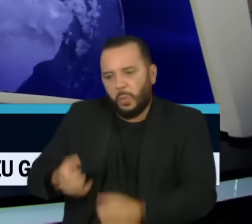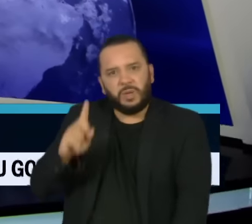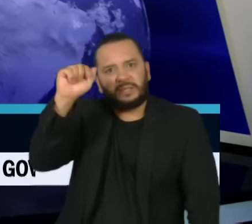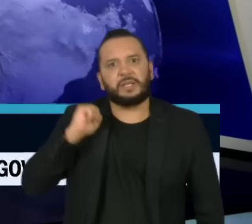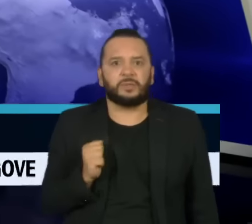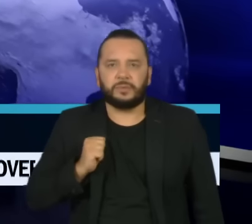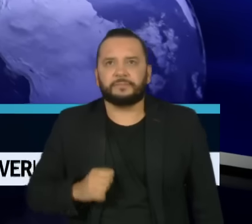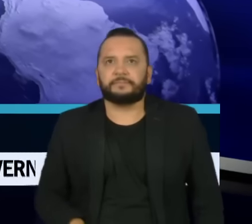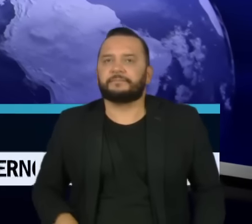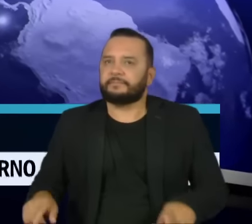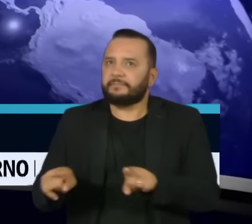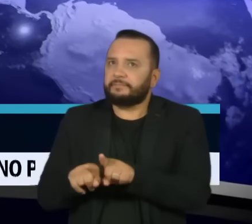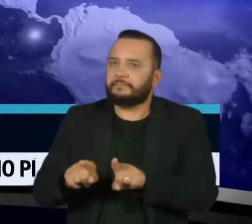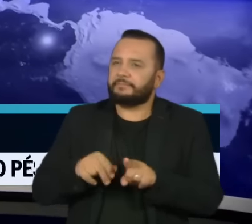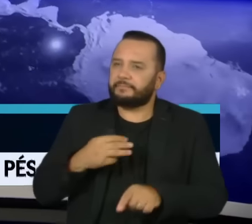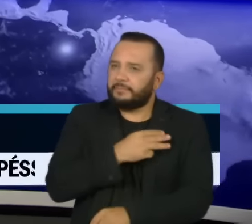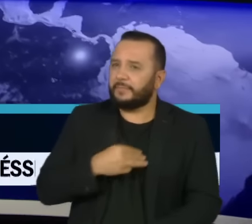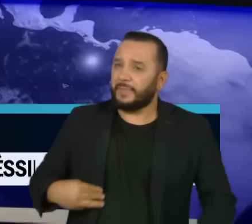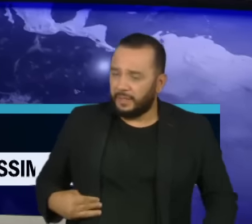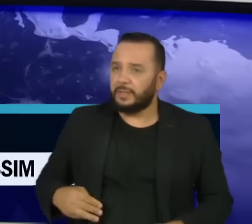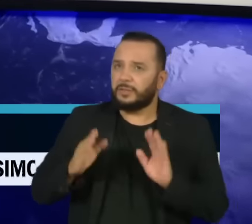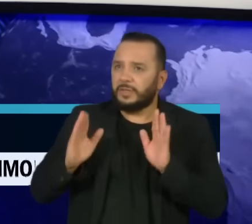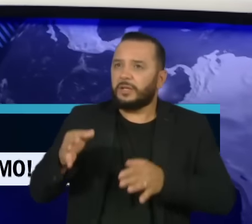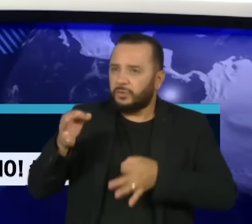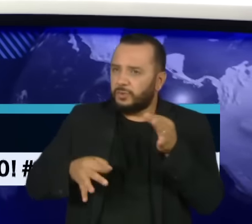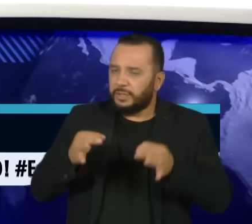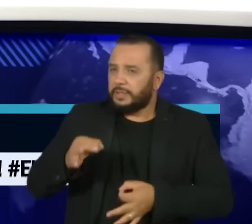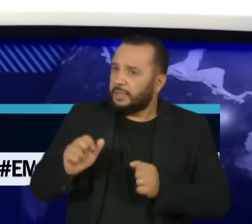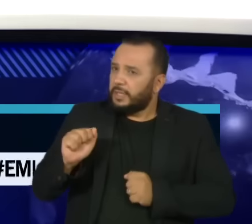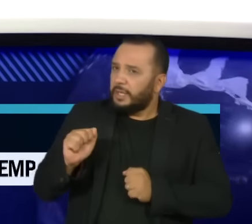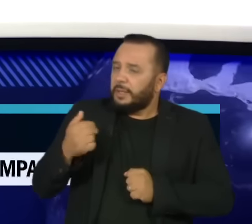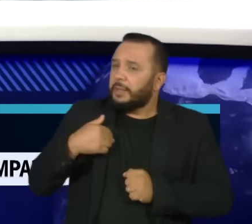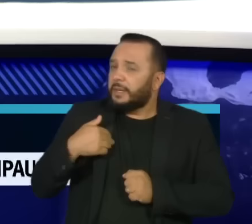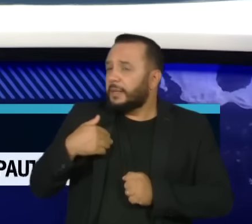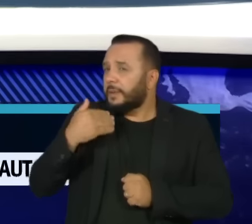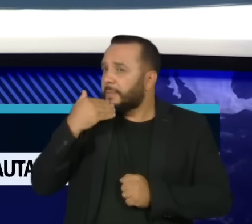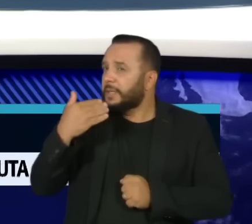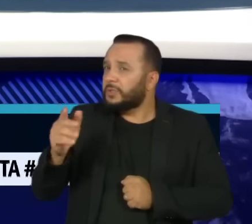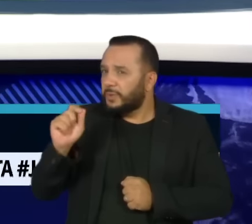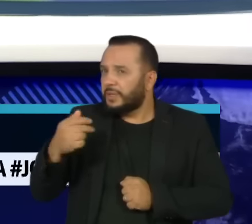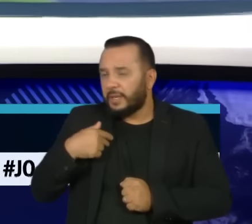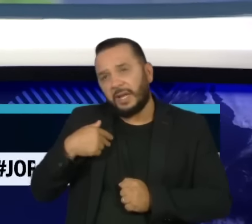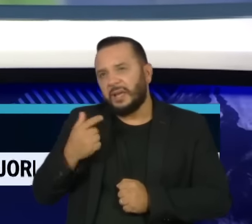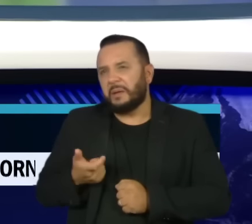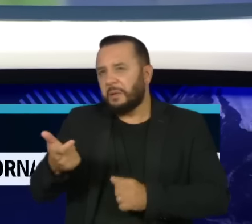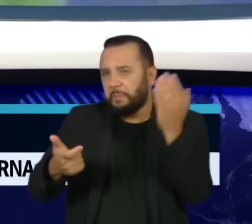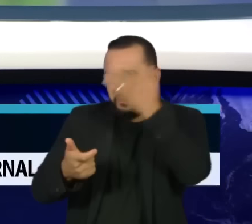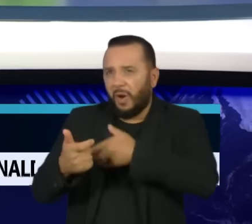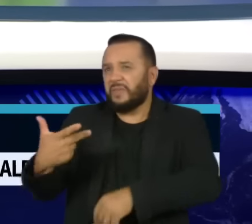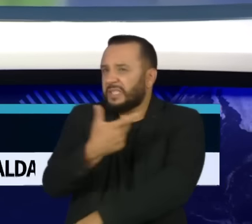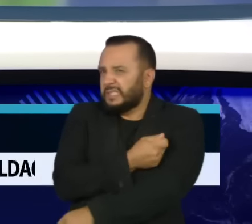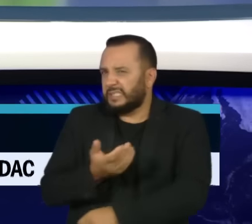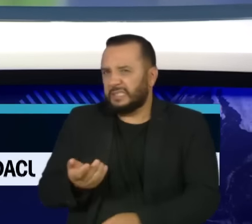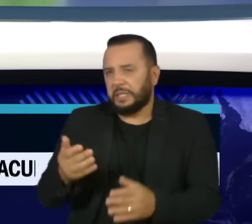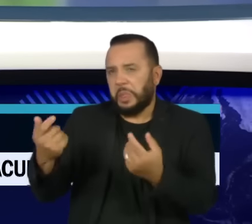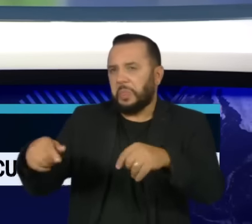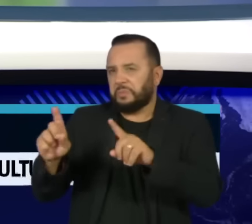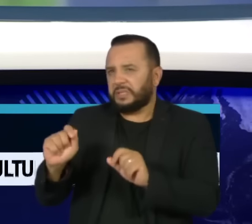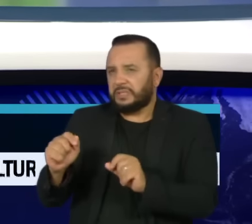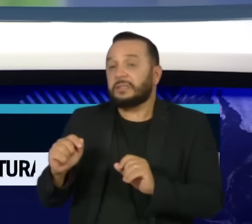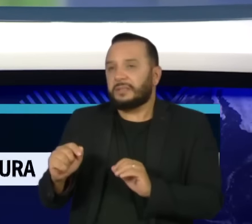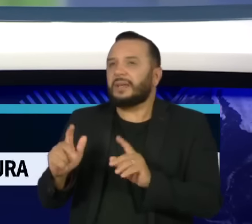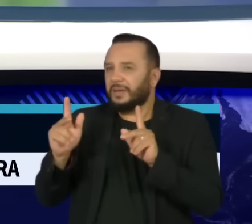pediu vista no julgamento do passaporte da vacina, que reforça a suspeita de que ele atua alinhado com o governo que não quer o passaporte da vacina, que empurra com a